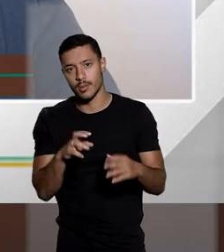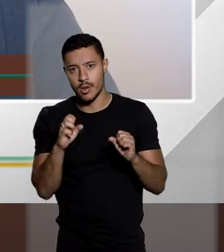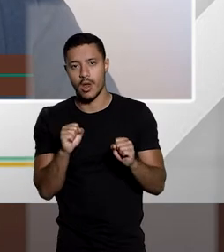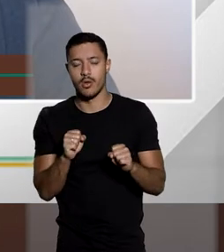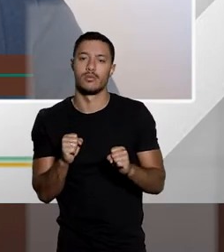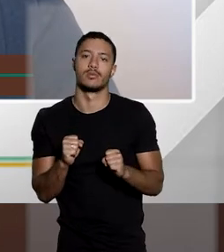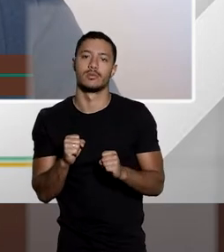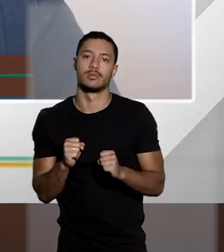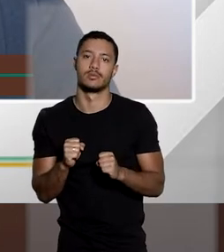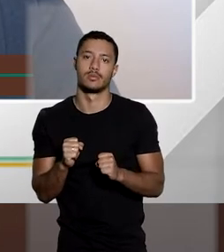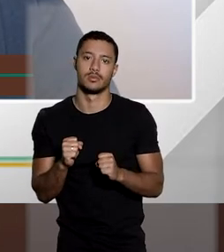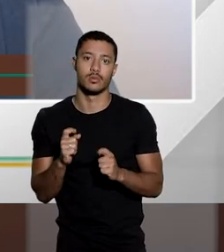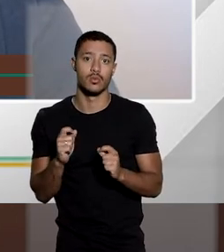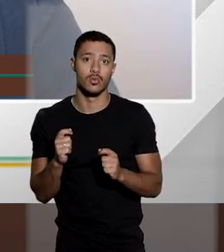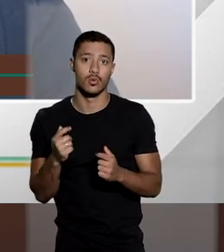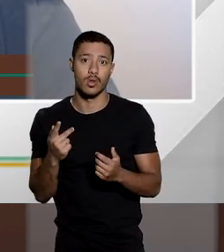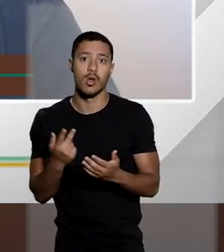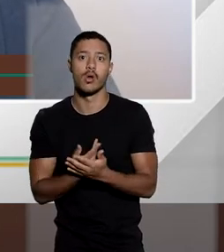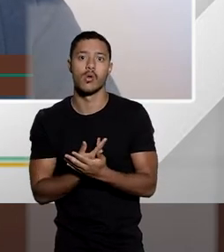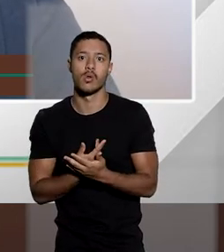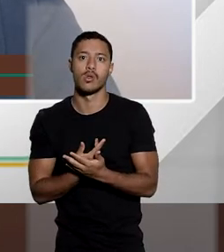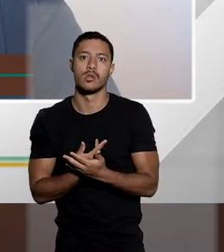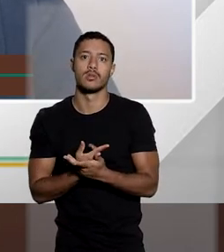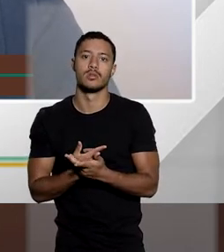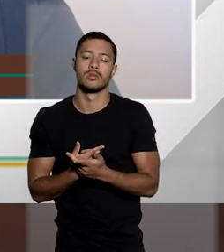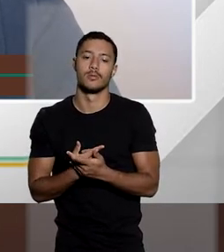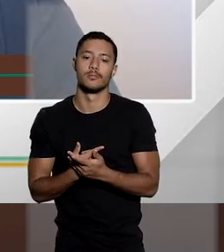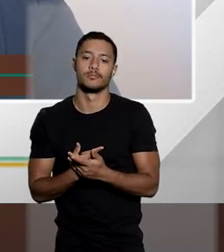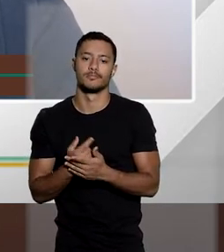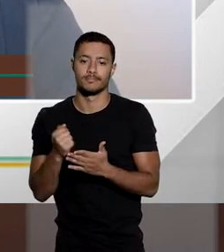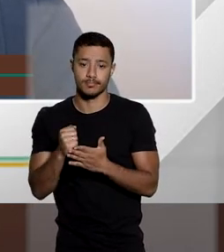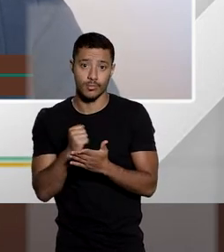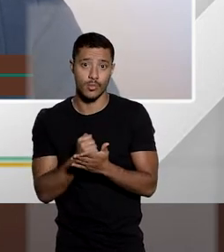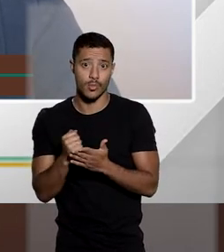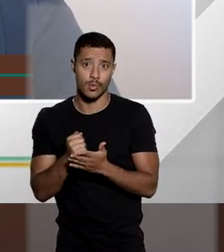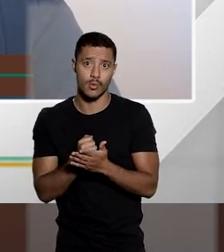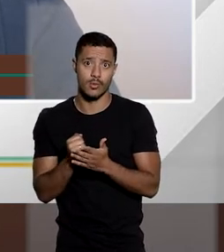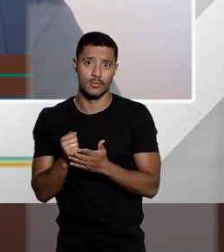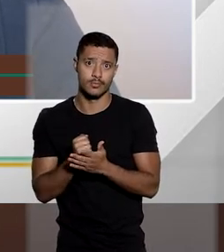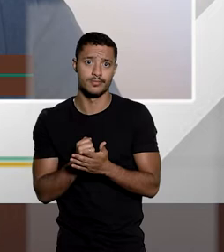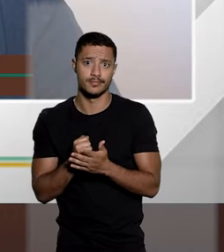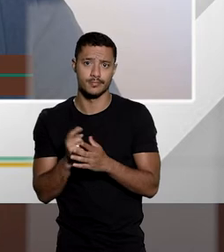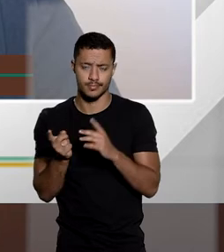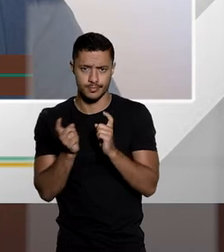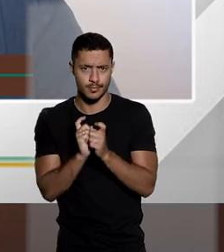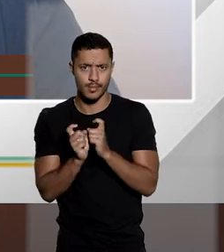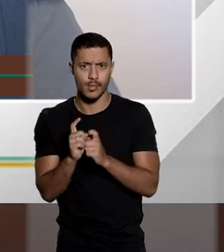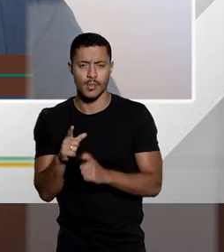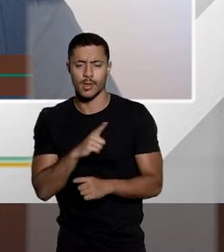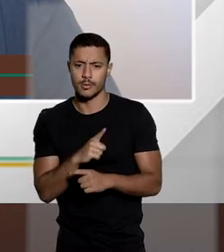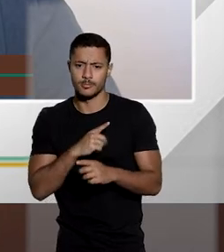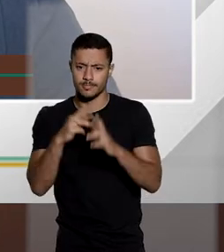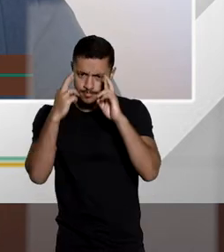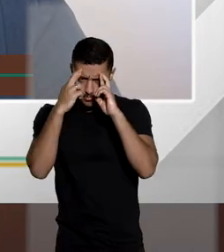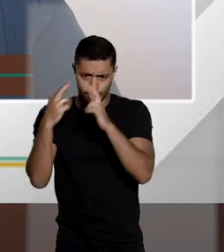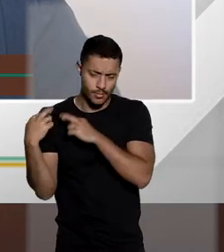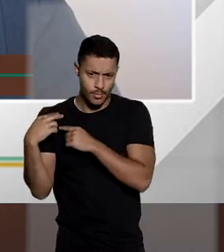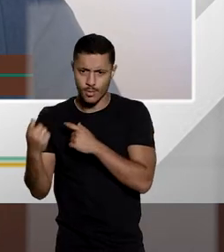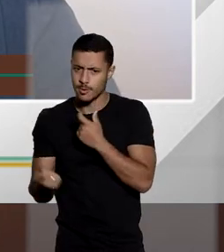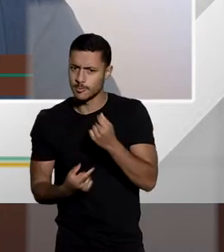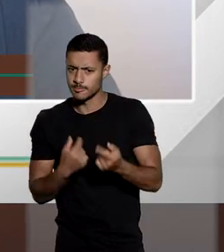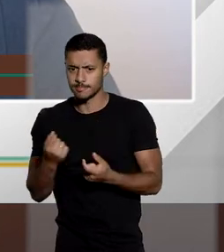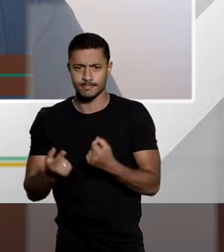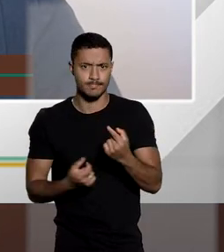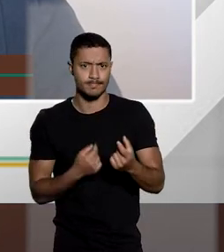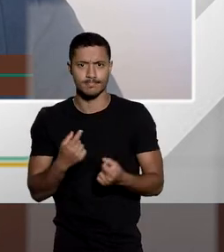em virtude, né, dos atos praticados por eles nos contratos administrativos. Então, existem responsabilidades de